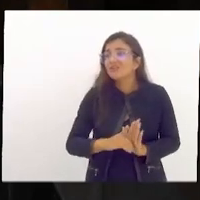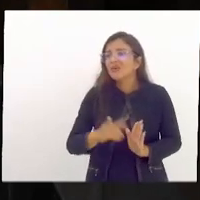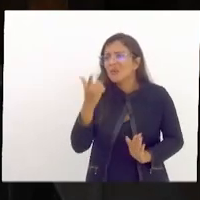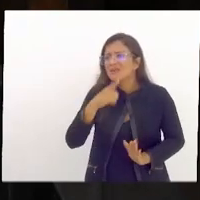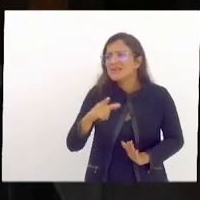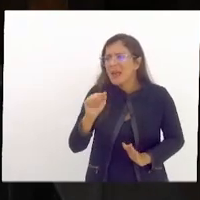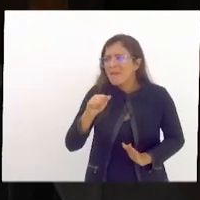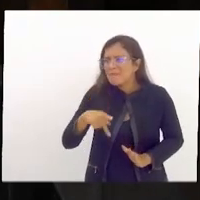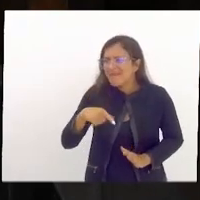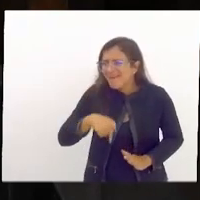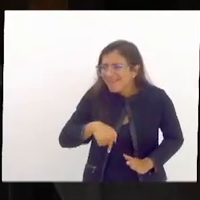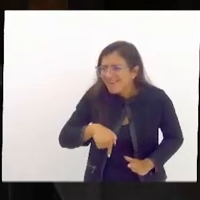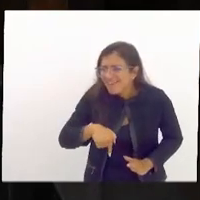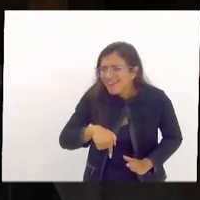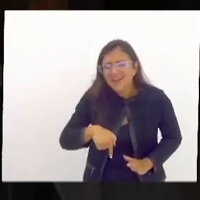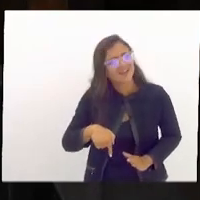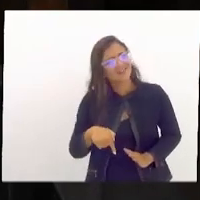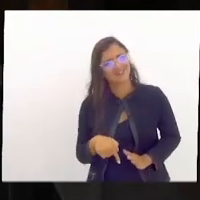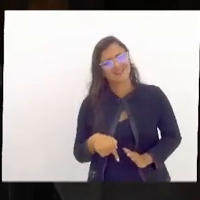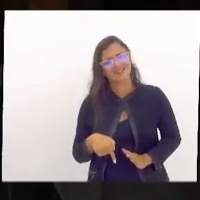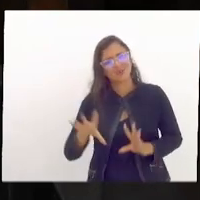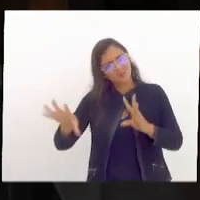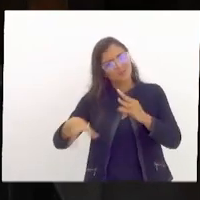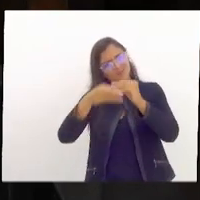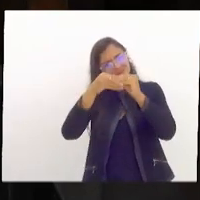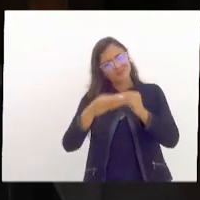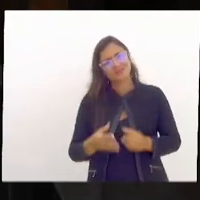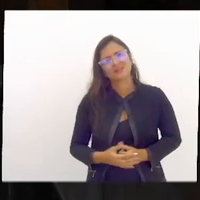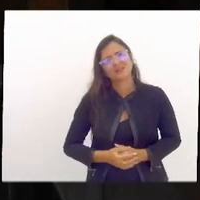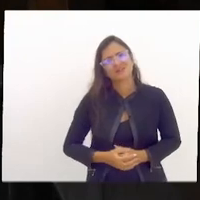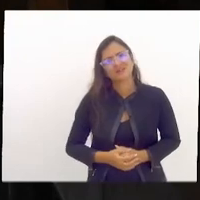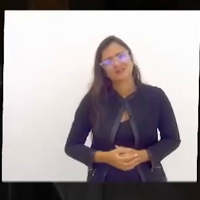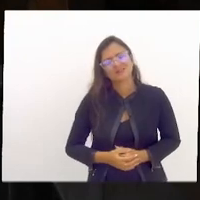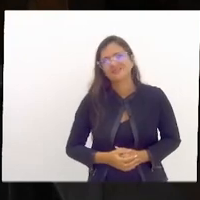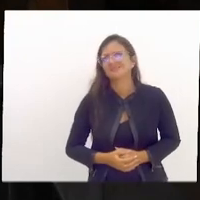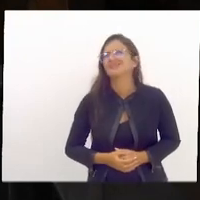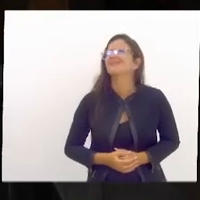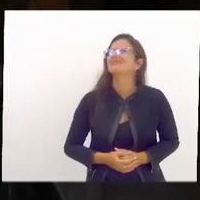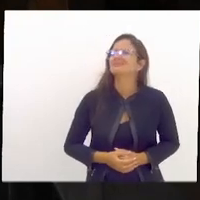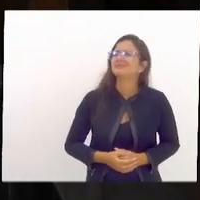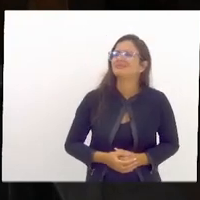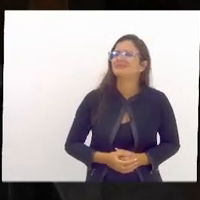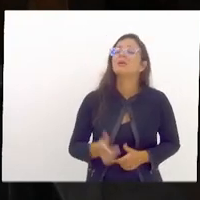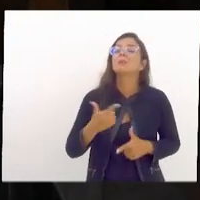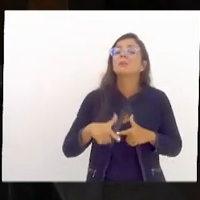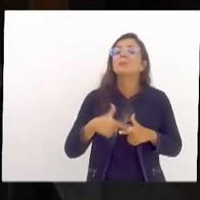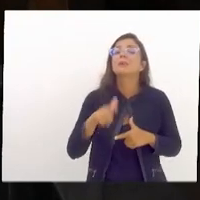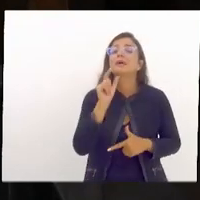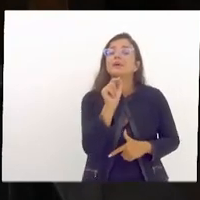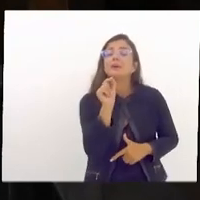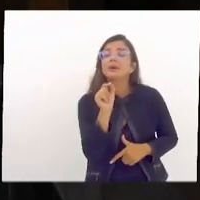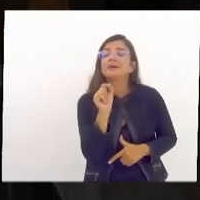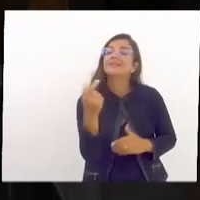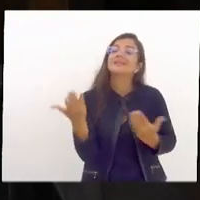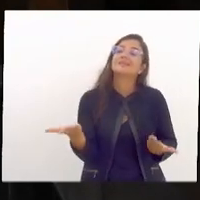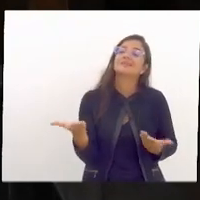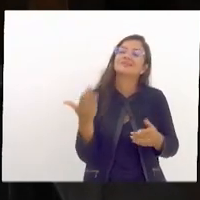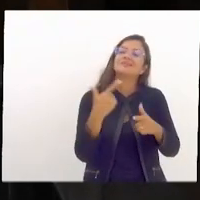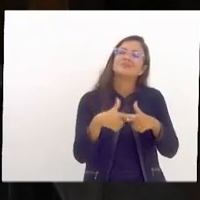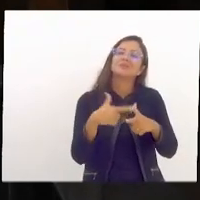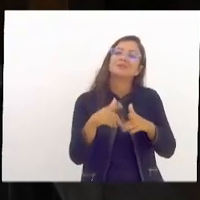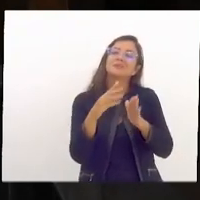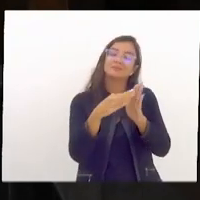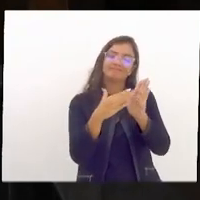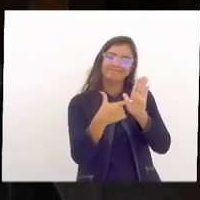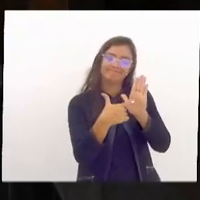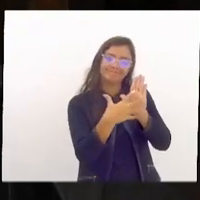daqui se complementar a contribuição. Qual é o problema? O problema é que o modelo é